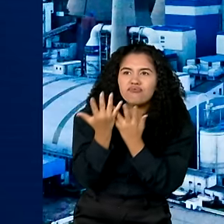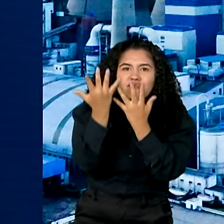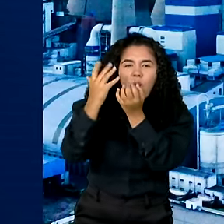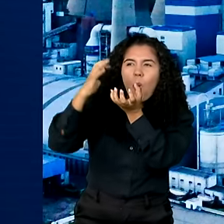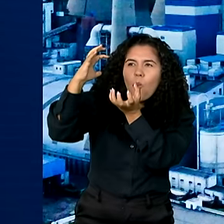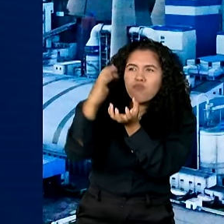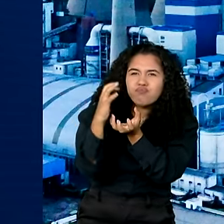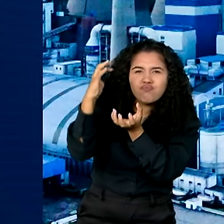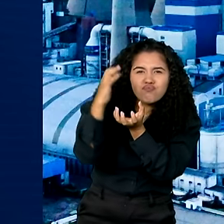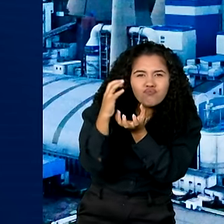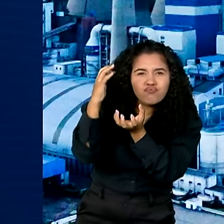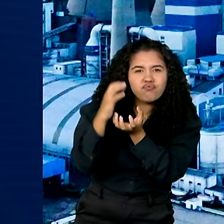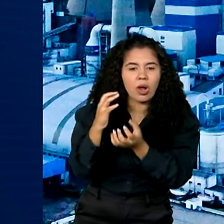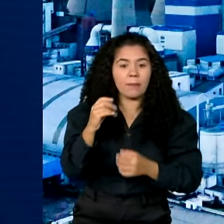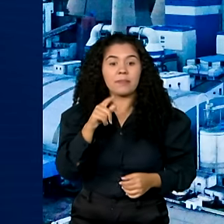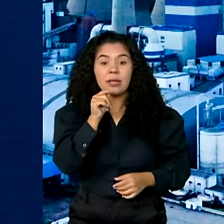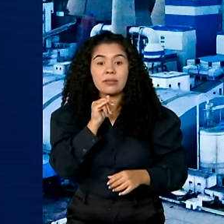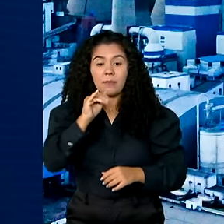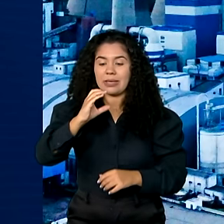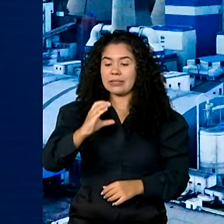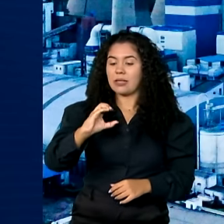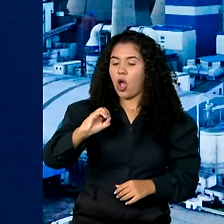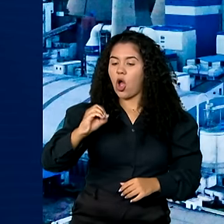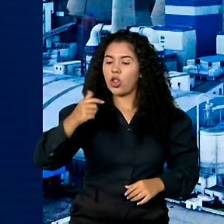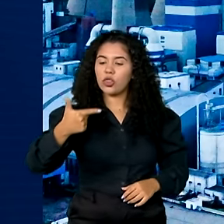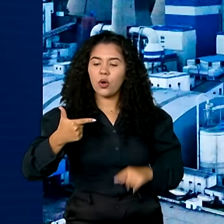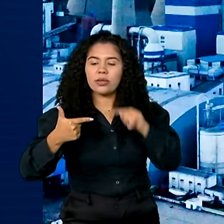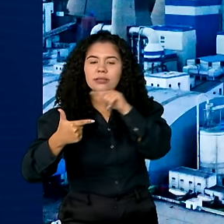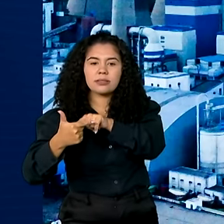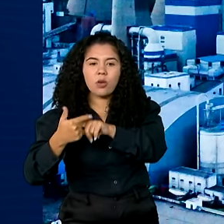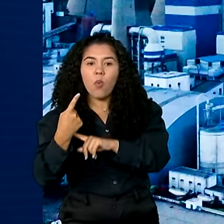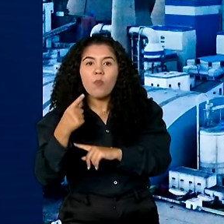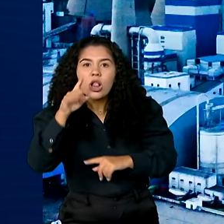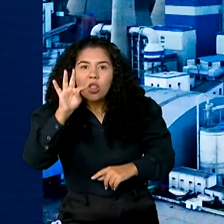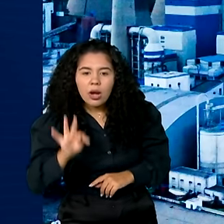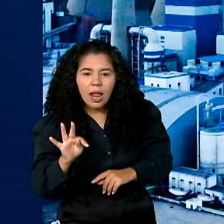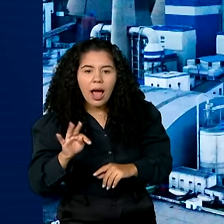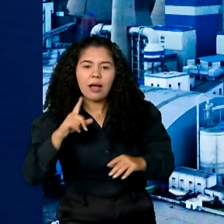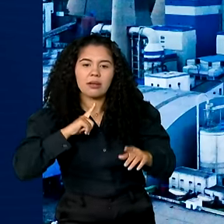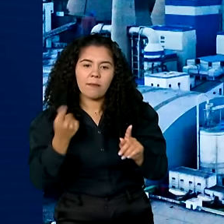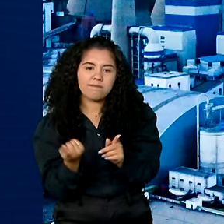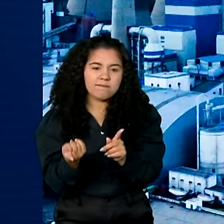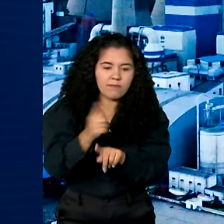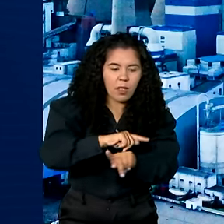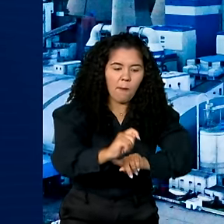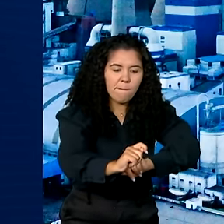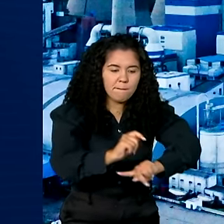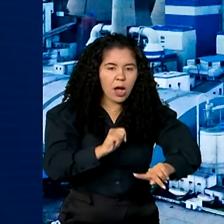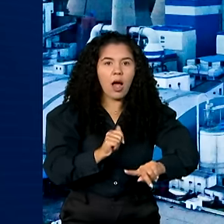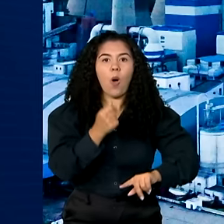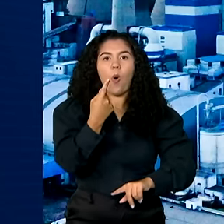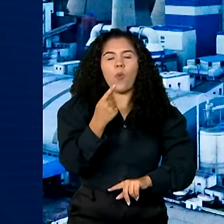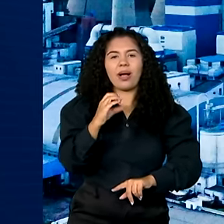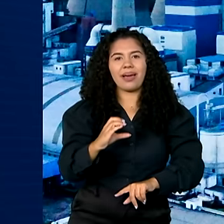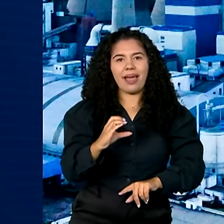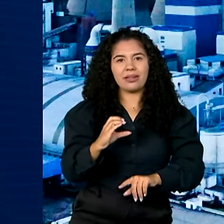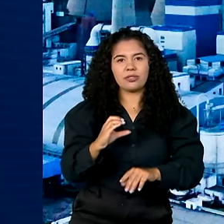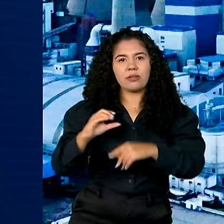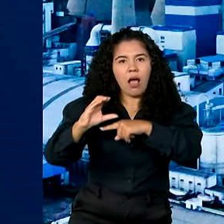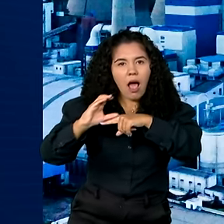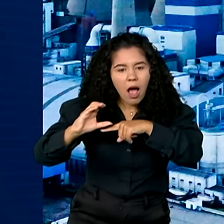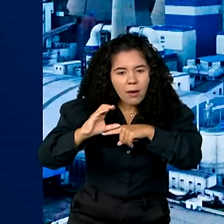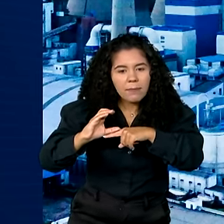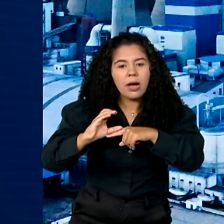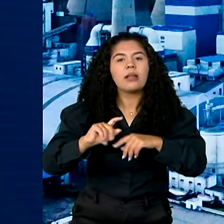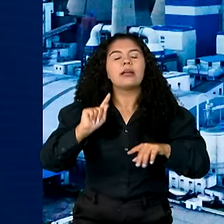estufa. Uma tonelada de CO2 corresponde a um crédito de carbono. Com isso, a redução das emissões passa a